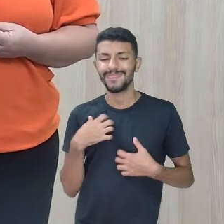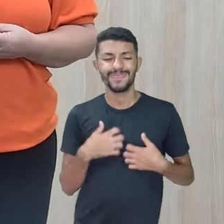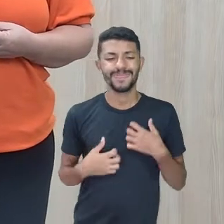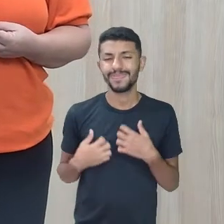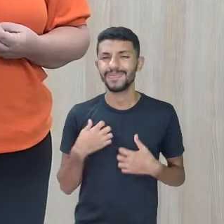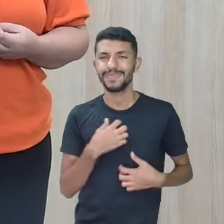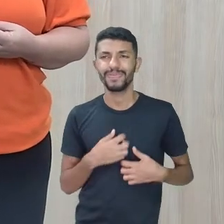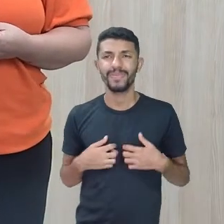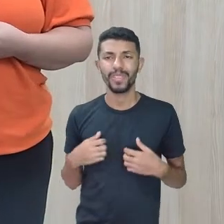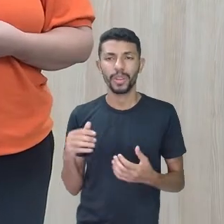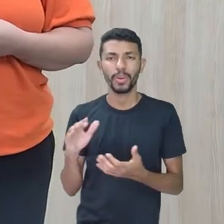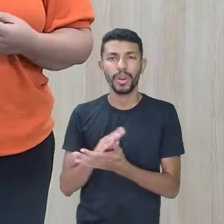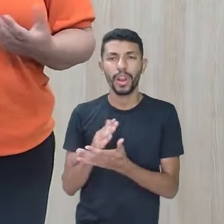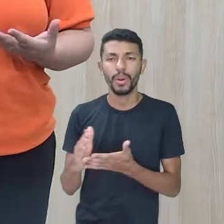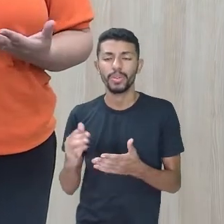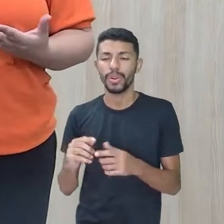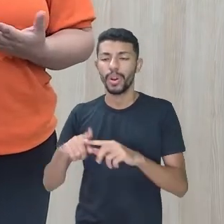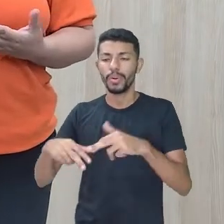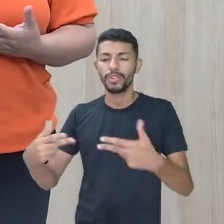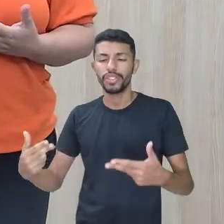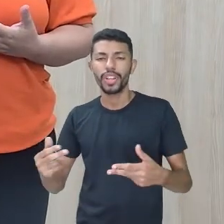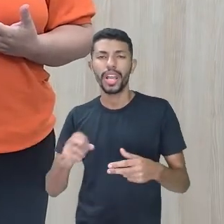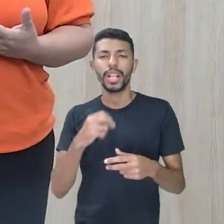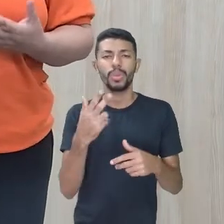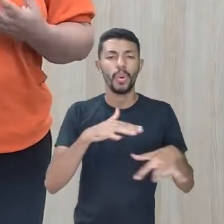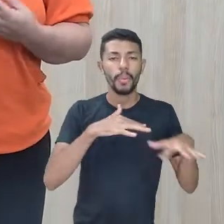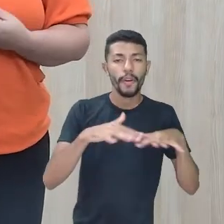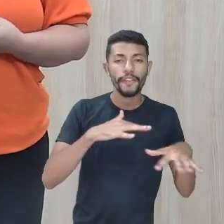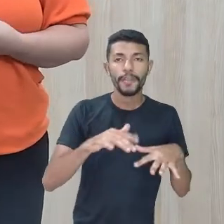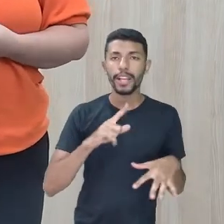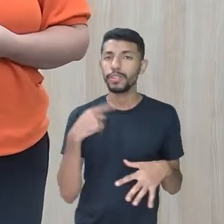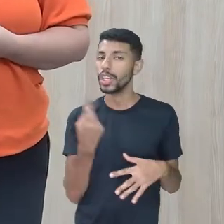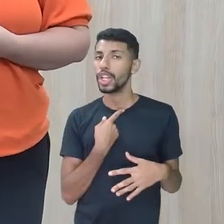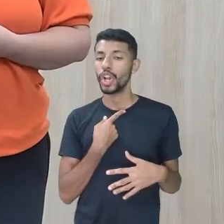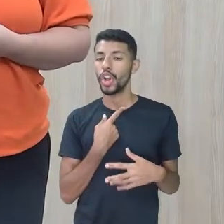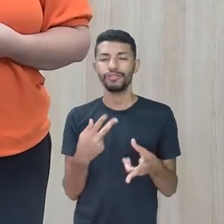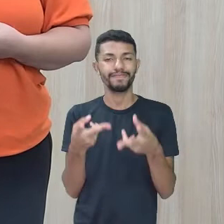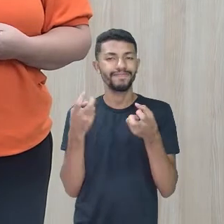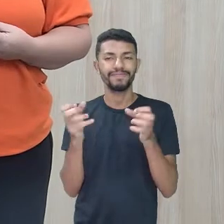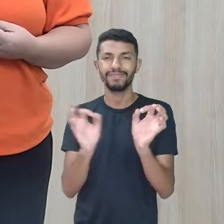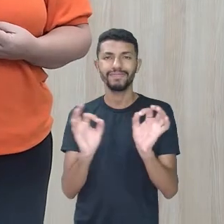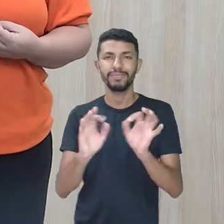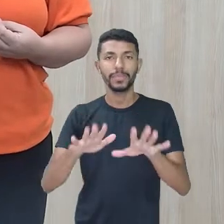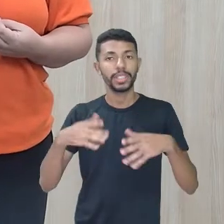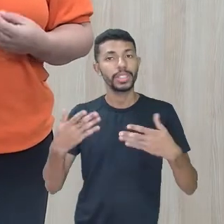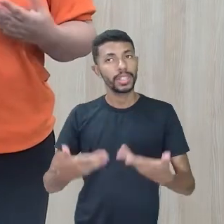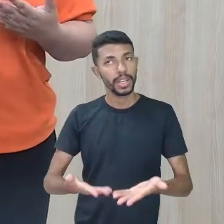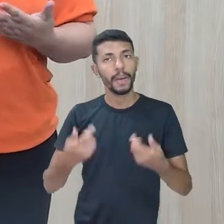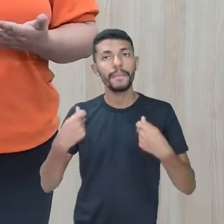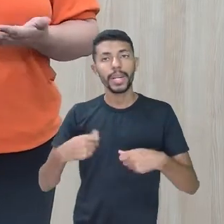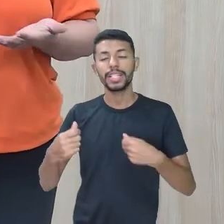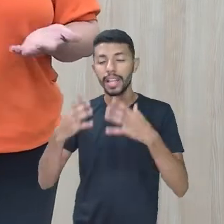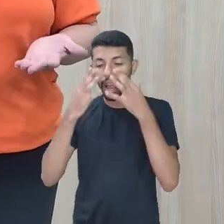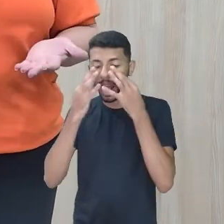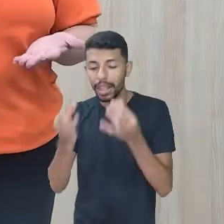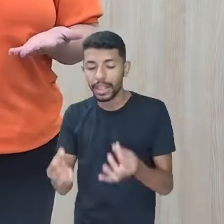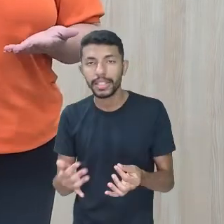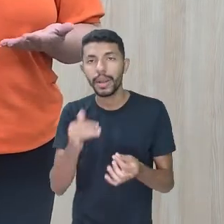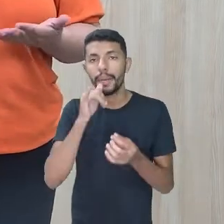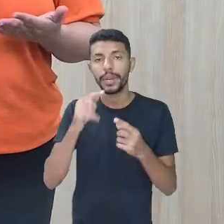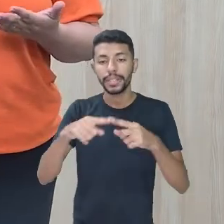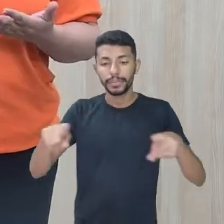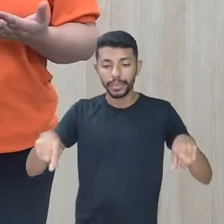determinado objeto ou movimento que a gente não percebe. Então, fique atento esteja com uma